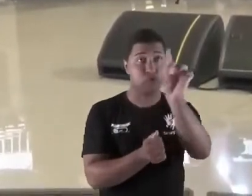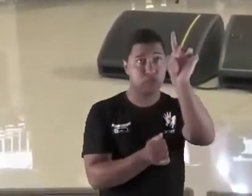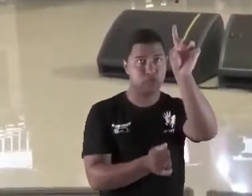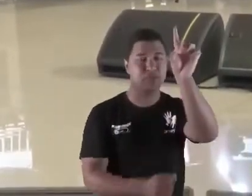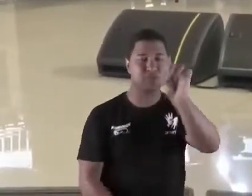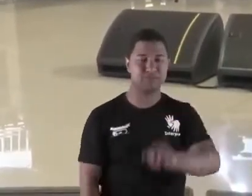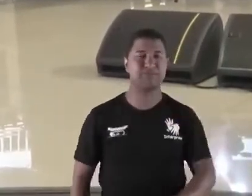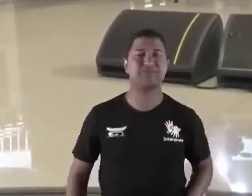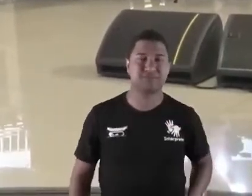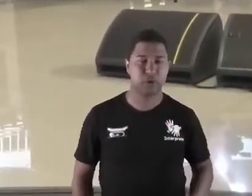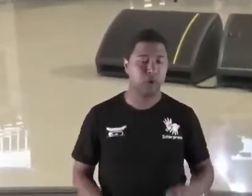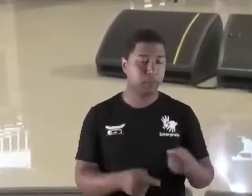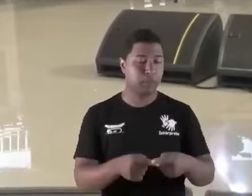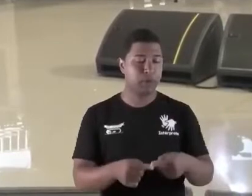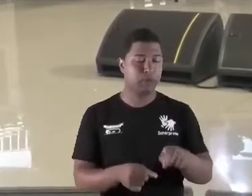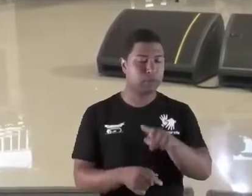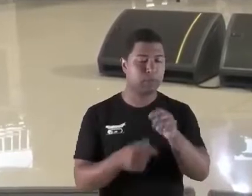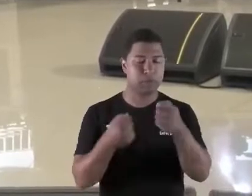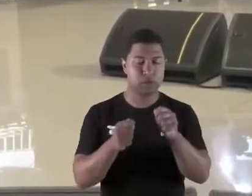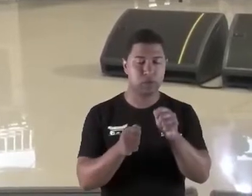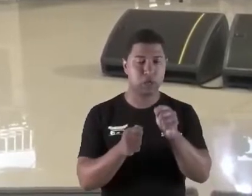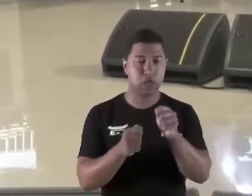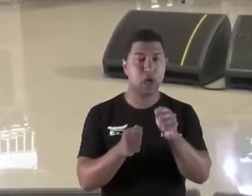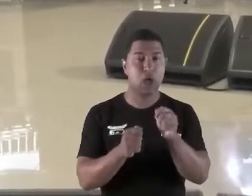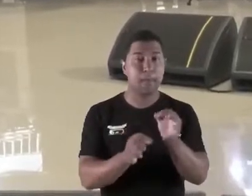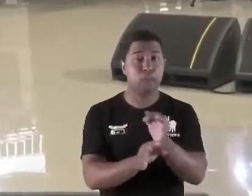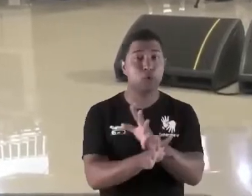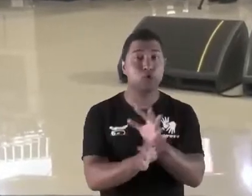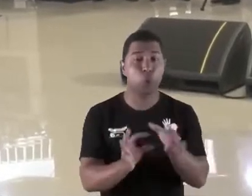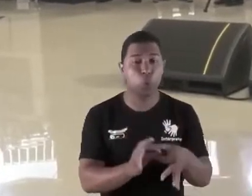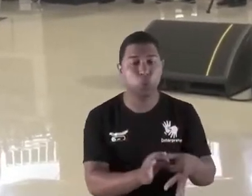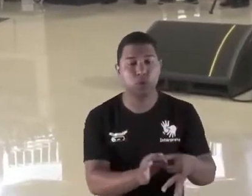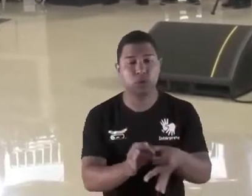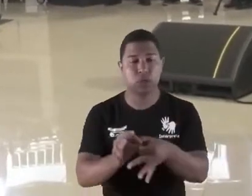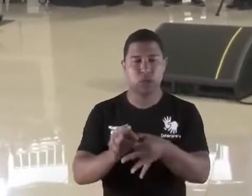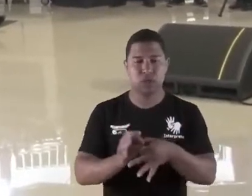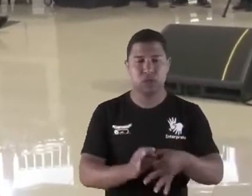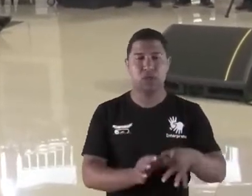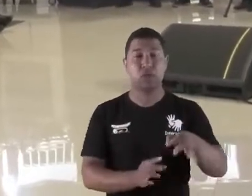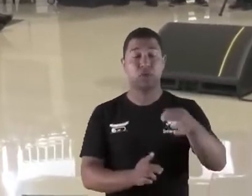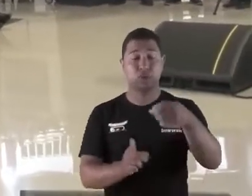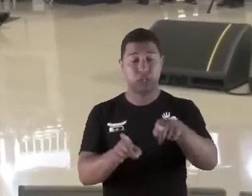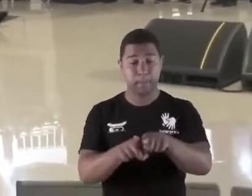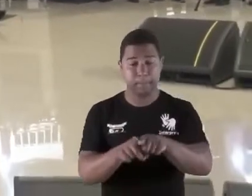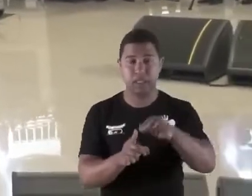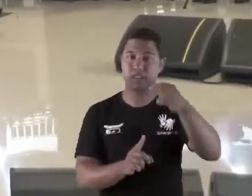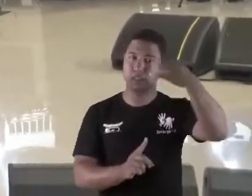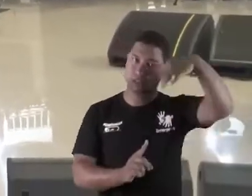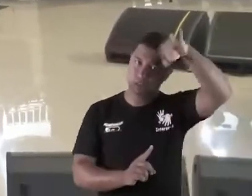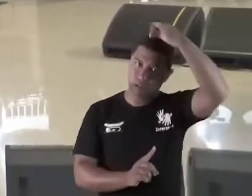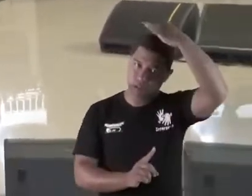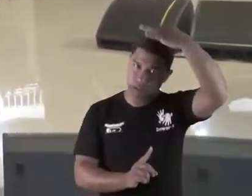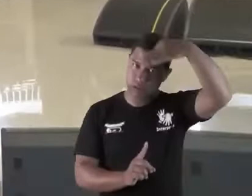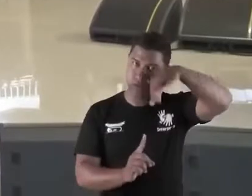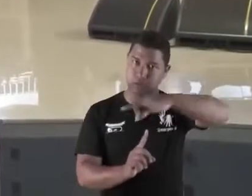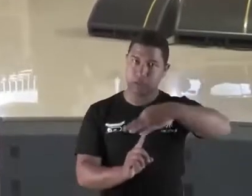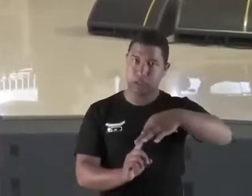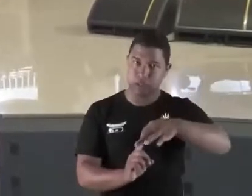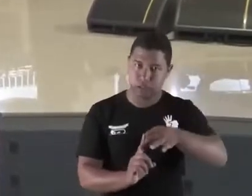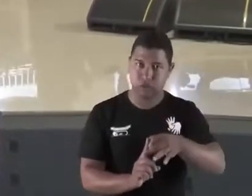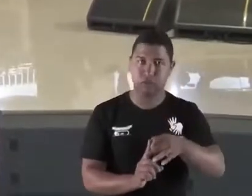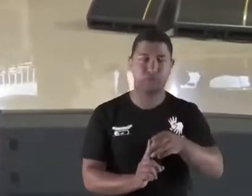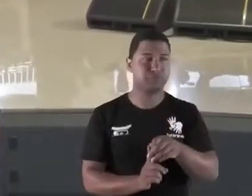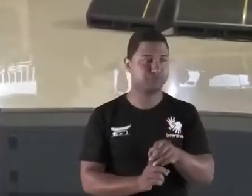Porque quando tem prontidão, união, e santificação, a igreja não anda